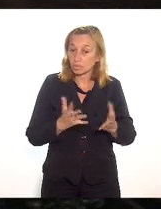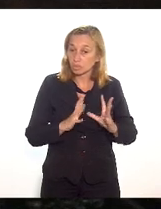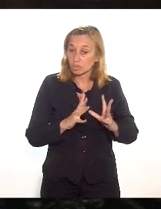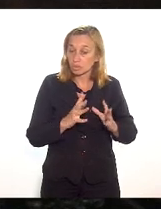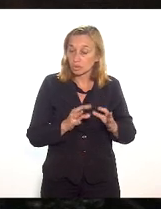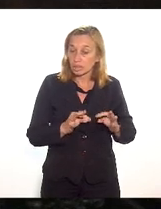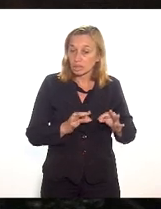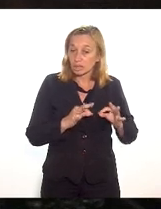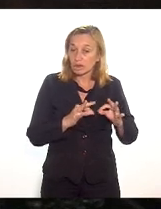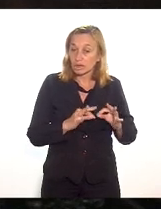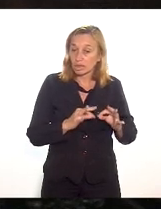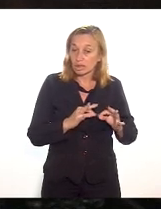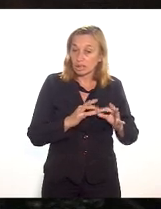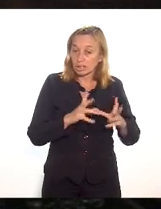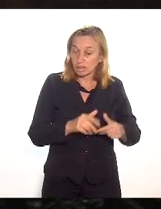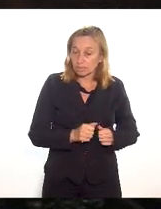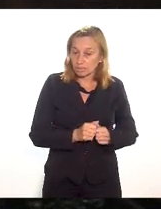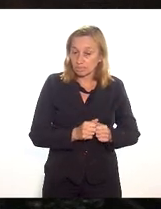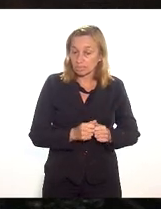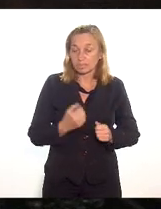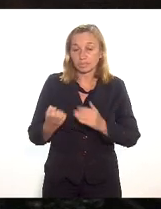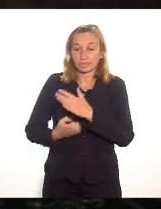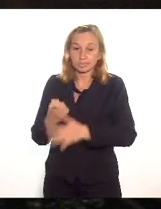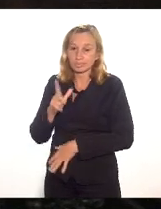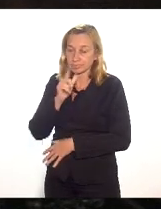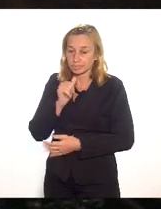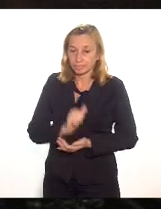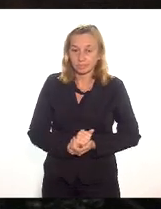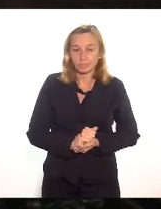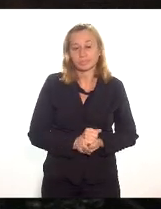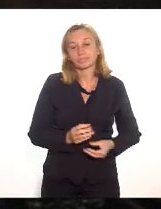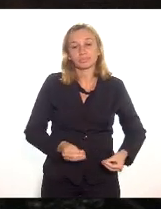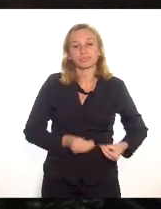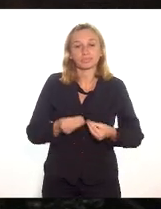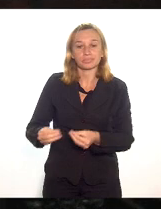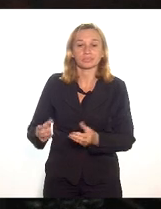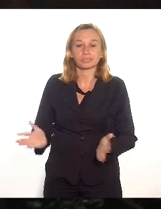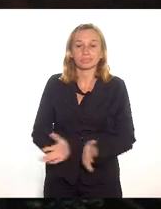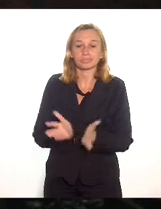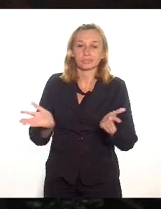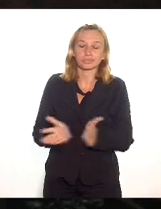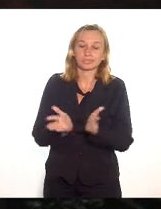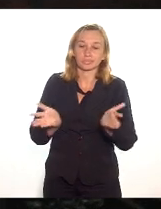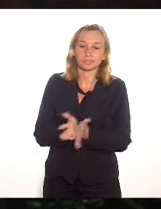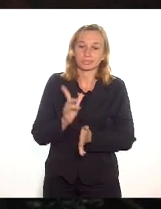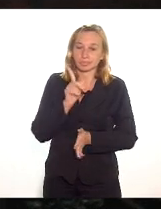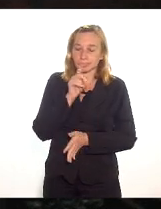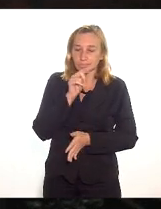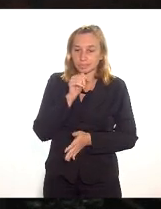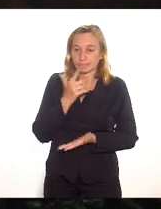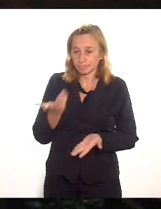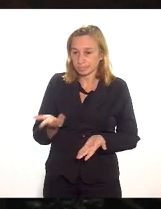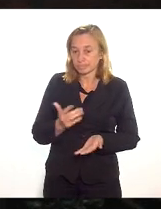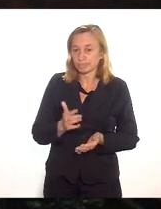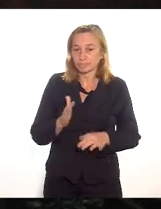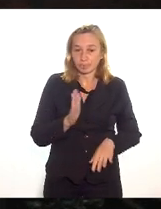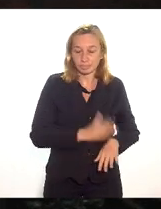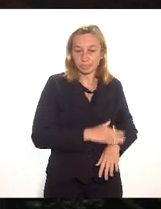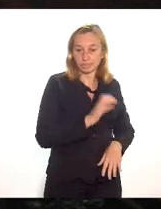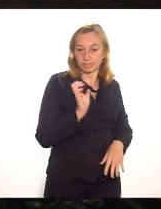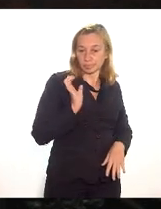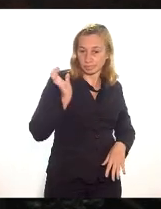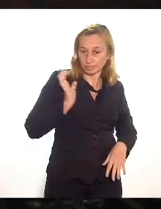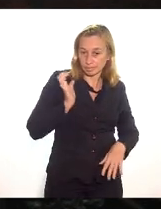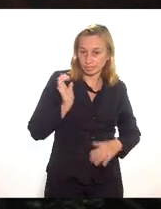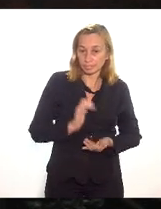da SEDAI, entrega água podre na torneira dos mais pobres, na torneira dos mais ricos, na